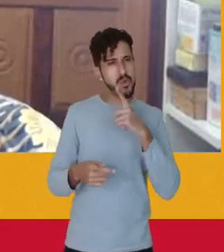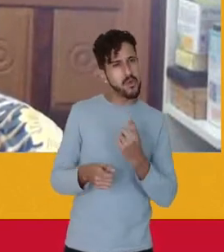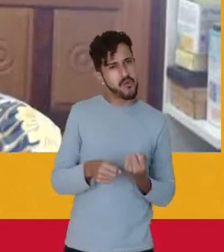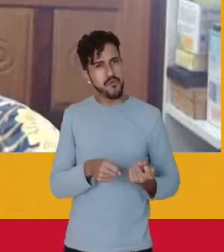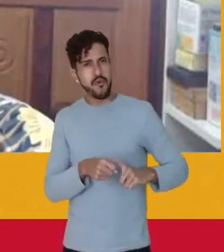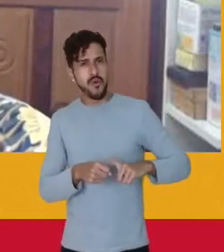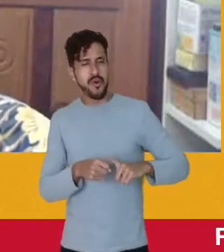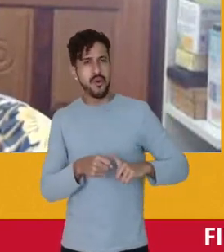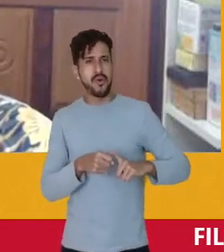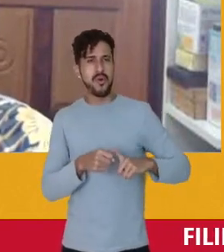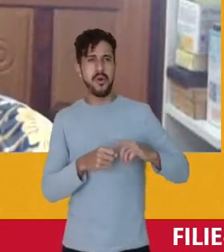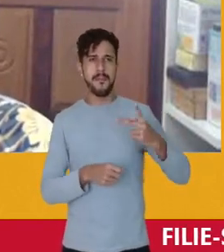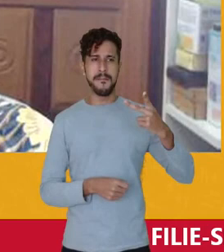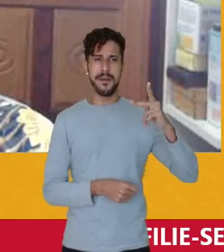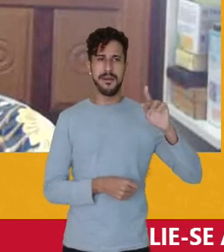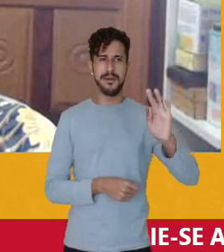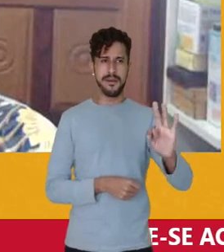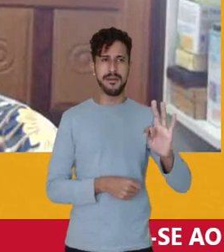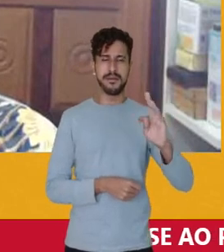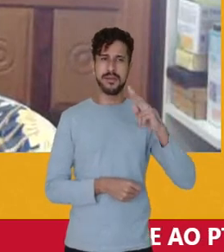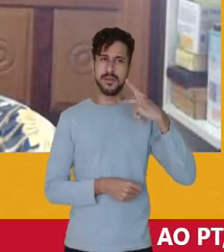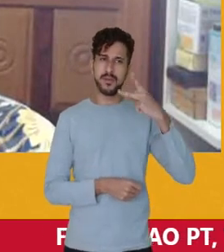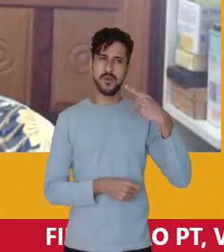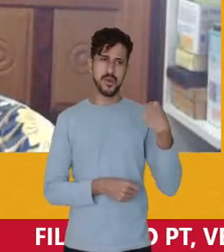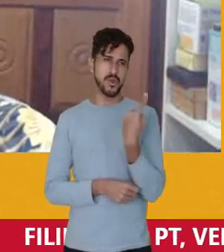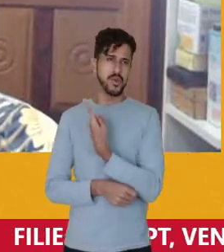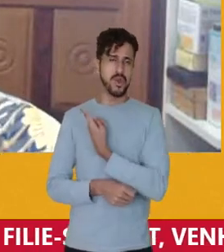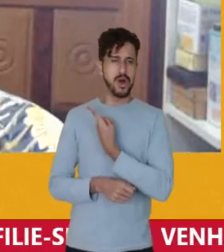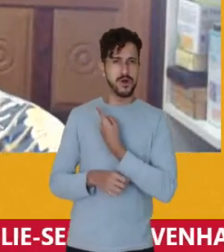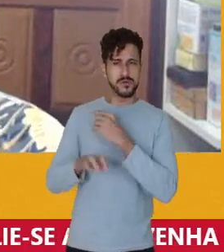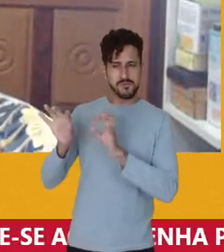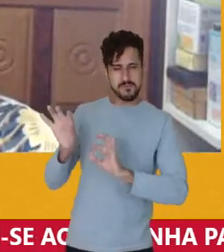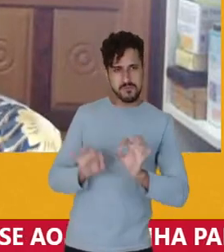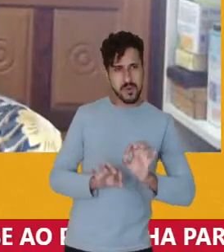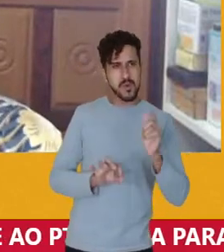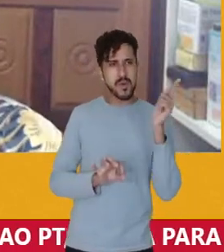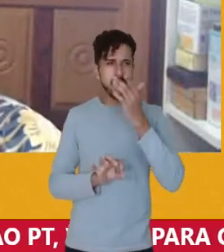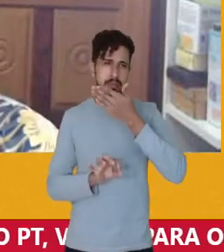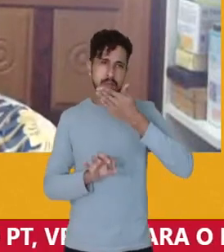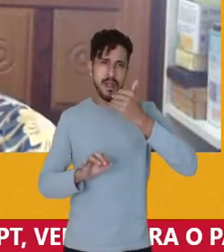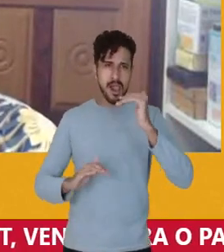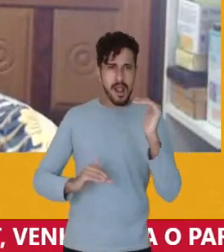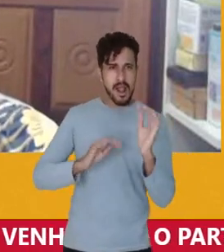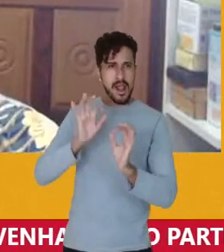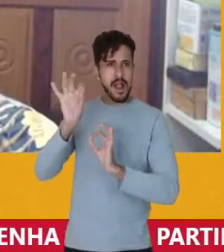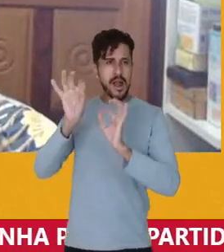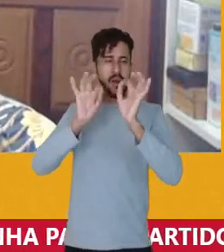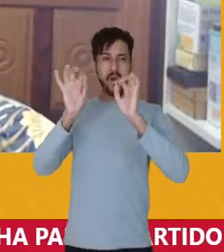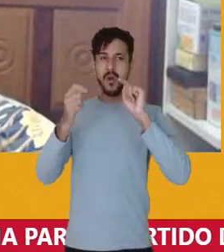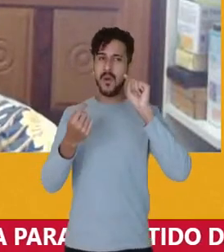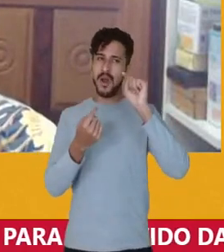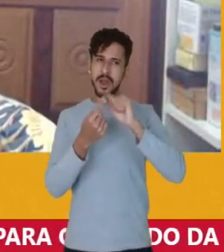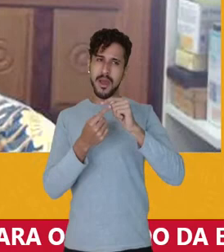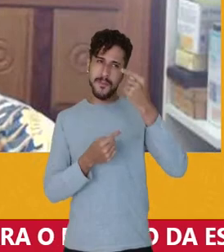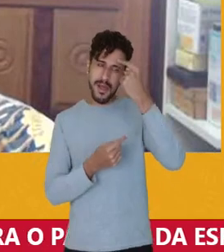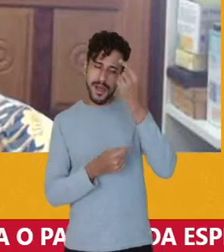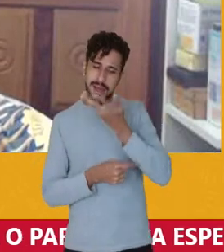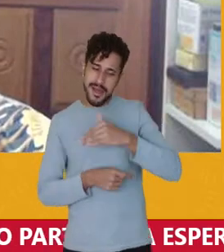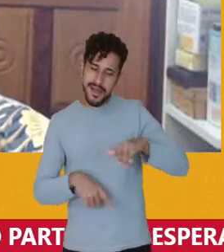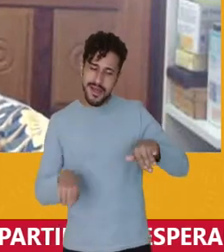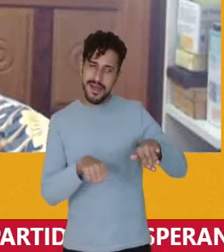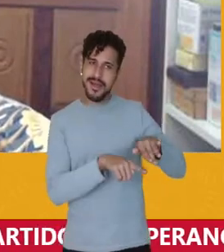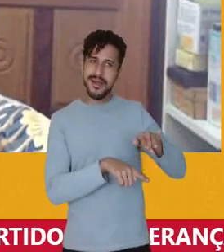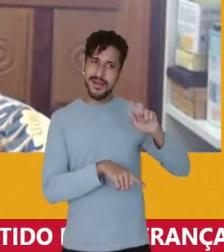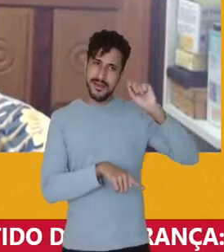retomada do Partido dos Trabalhadores, das políticas que nós implementamos, aperfeiçoadas, inclusive, para pensar a infância,